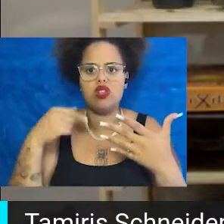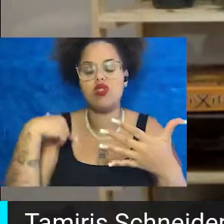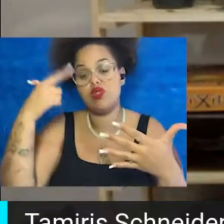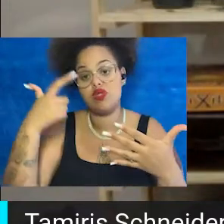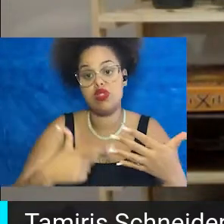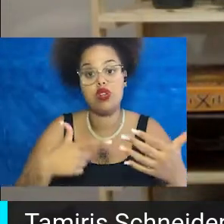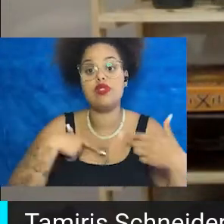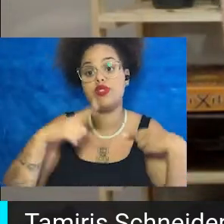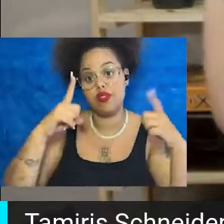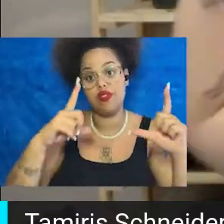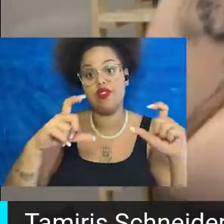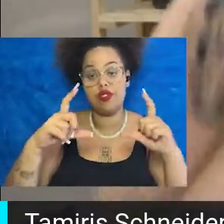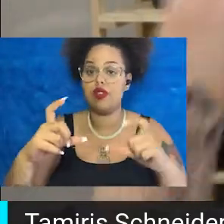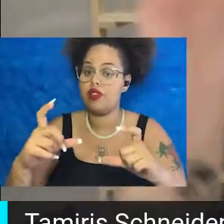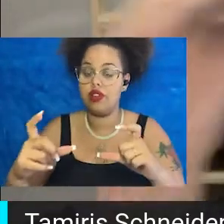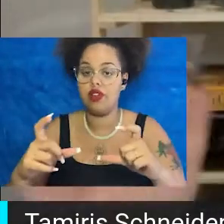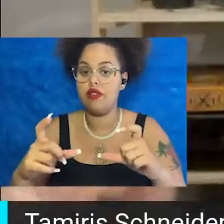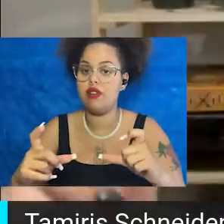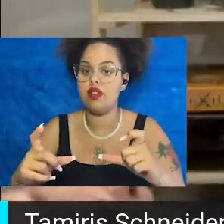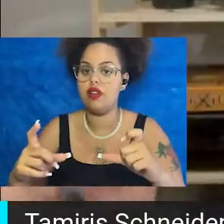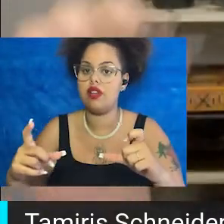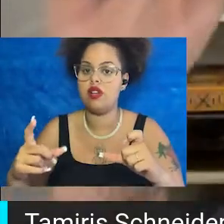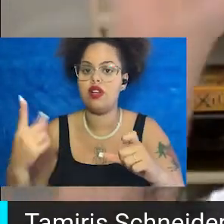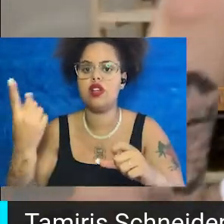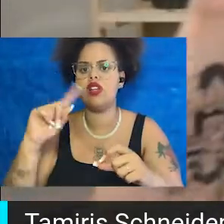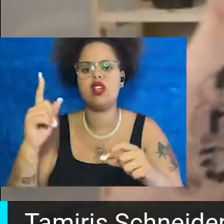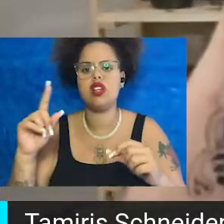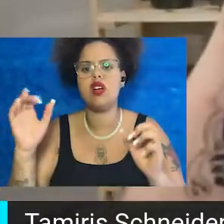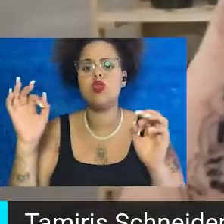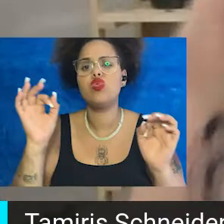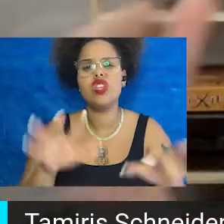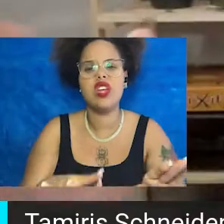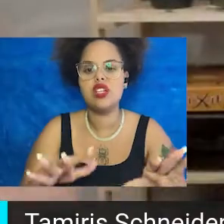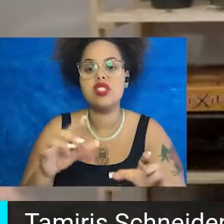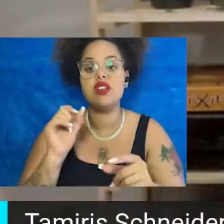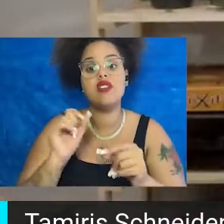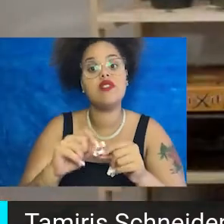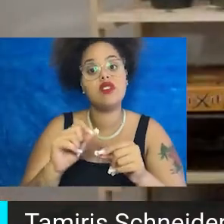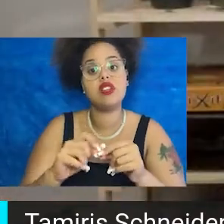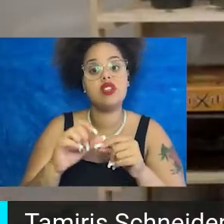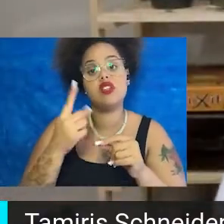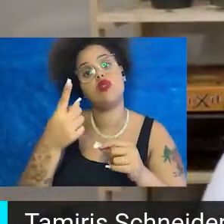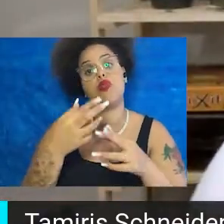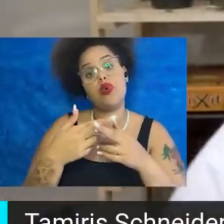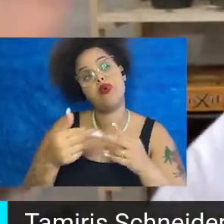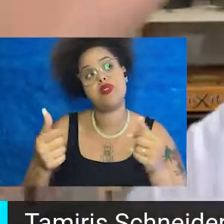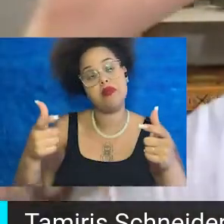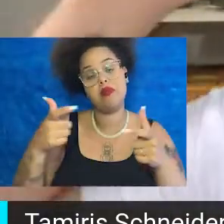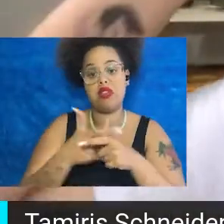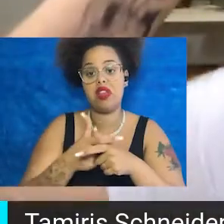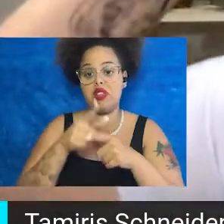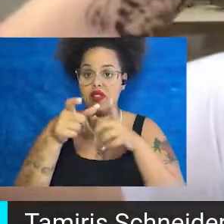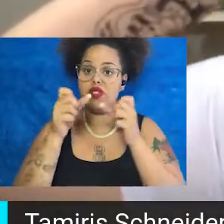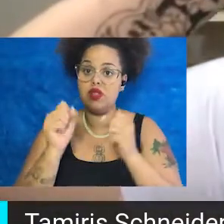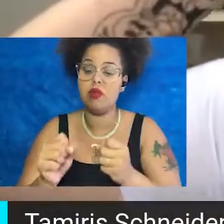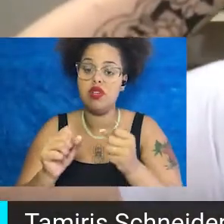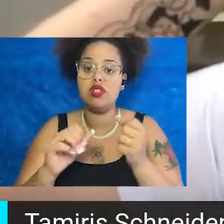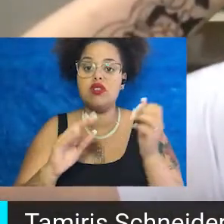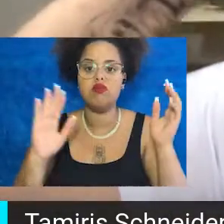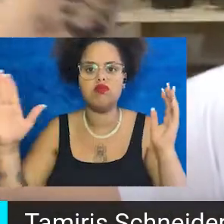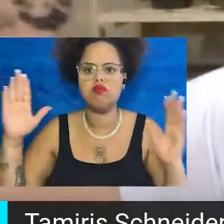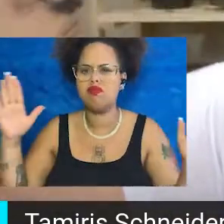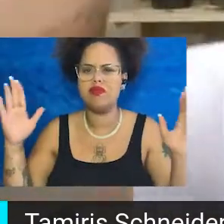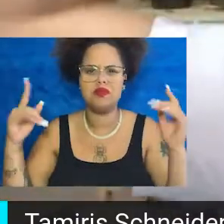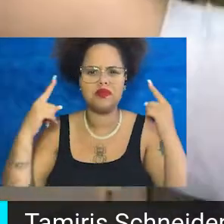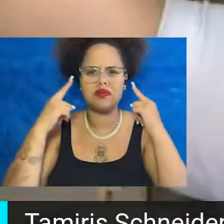fotógrafa, então eu tenho aqui. Então não deixa de fazer só porque é uma coisa pequena. Você pode imprimir toda